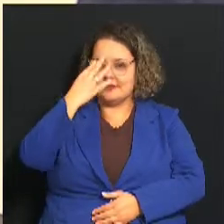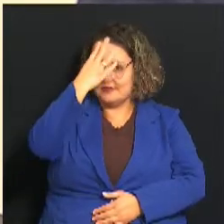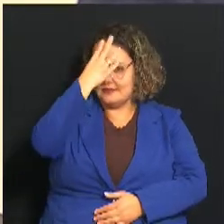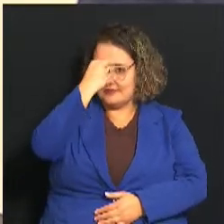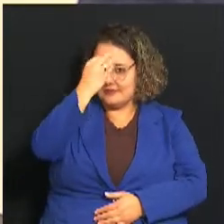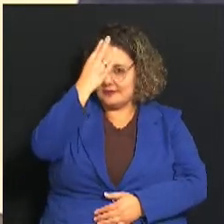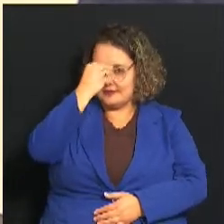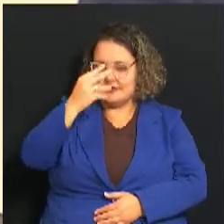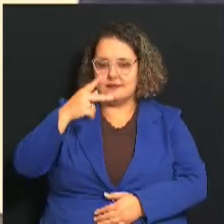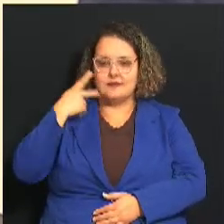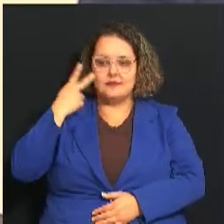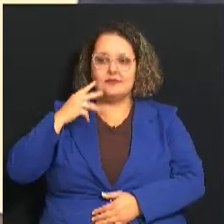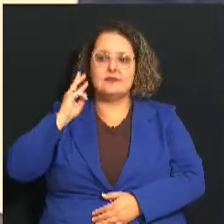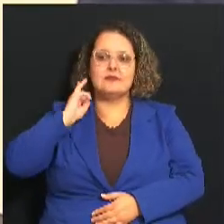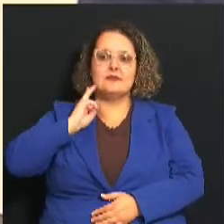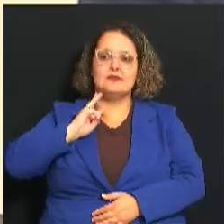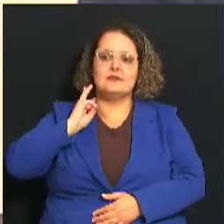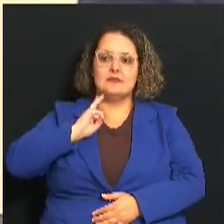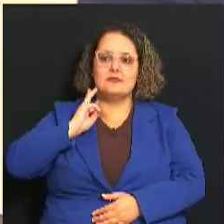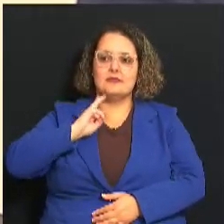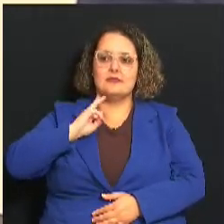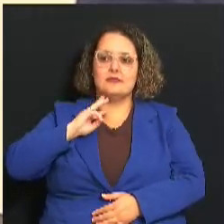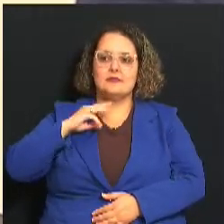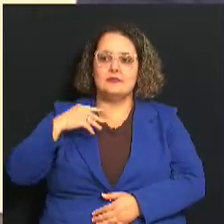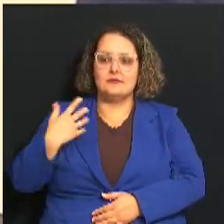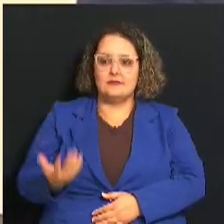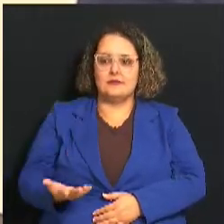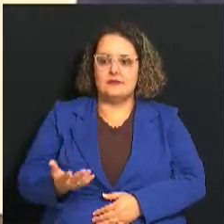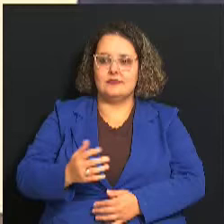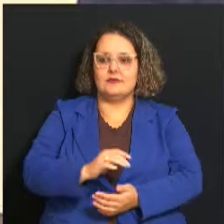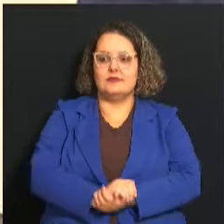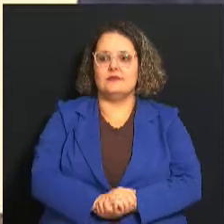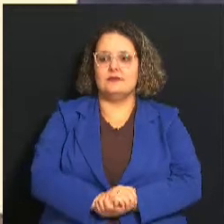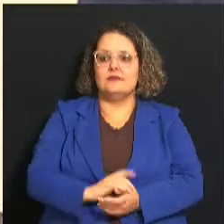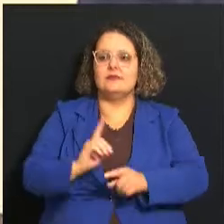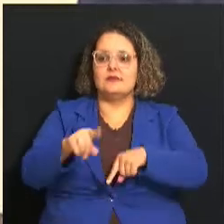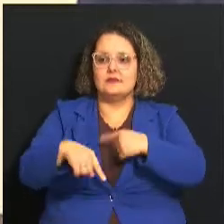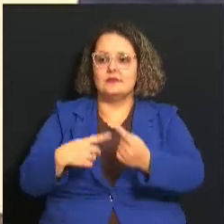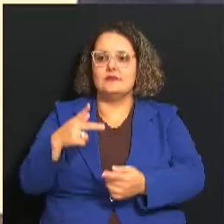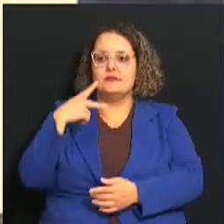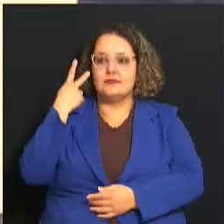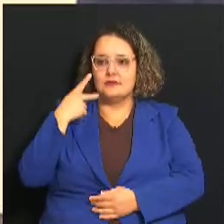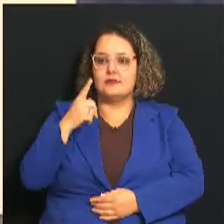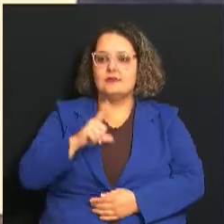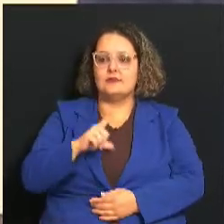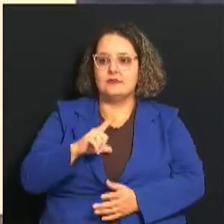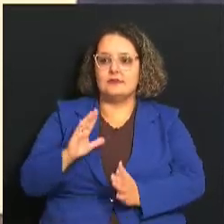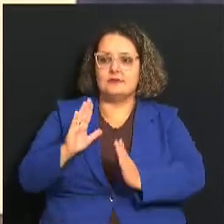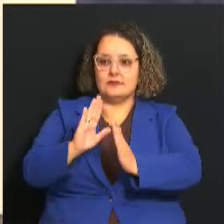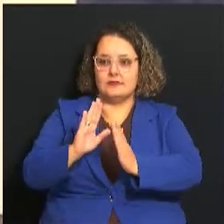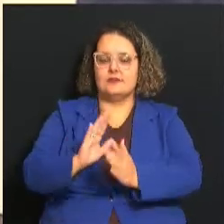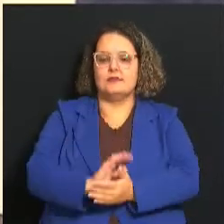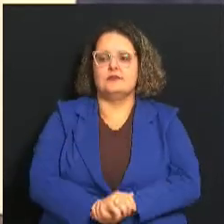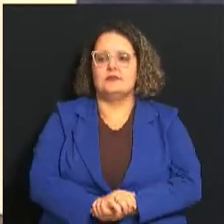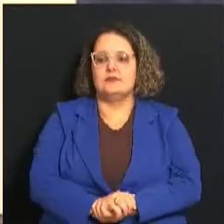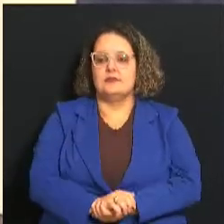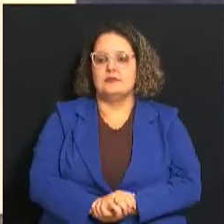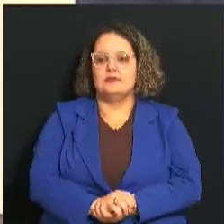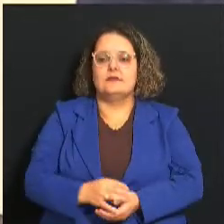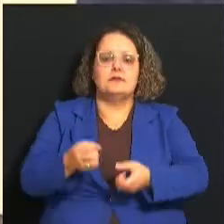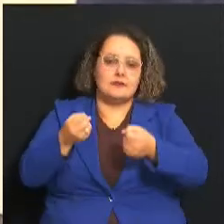Farmácia, vereador Cecílio Santos, há outros vereadores também que compõem a frente, mas